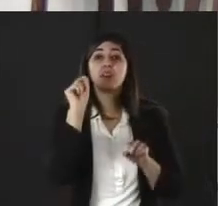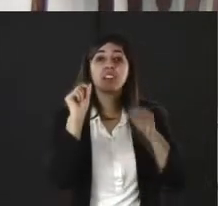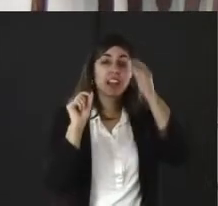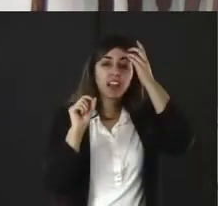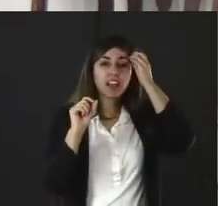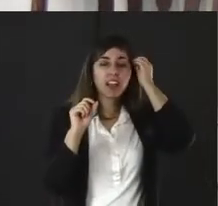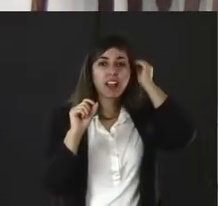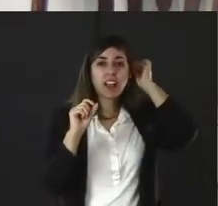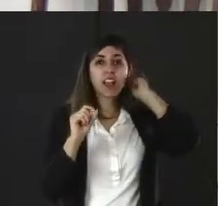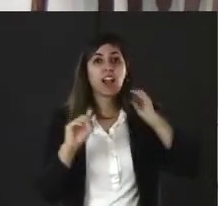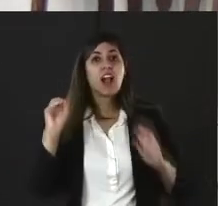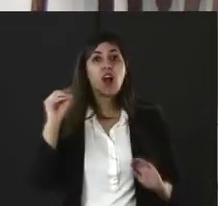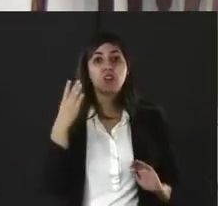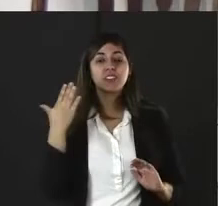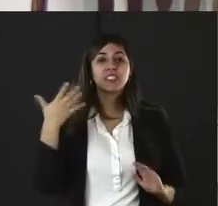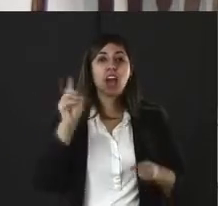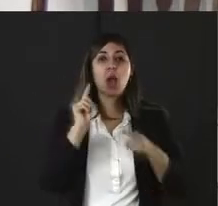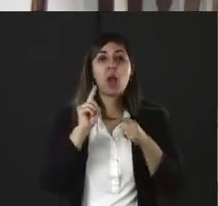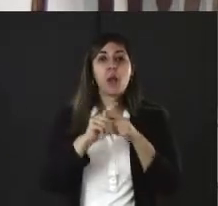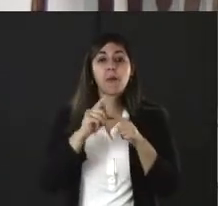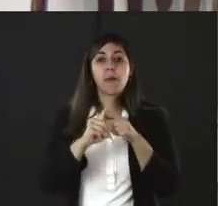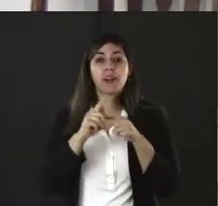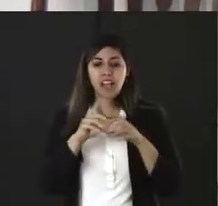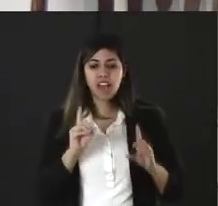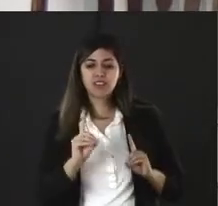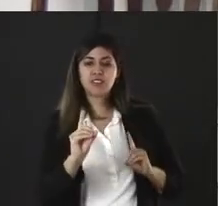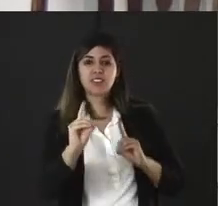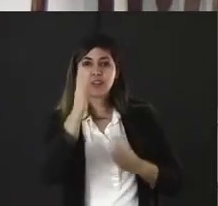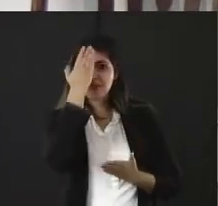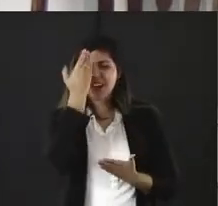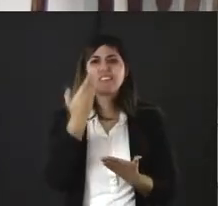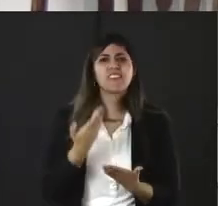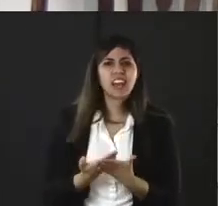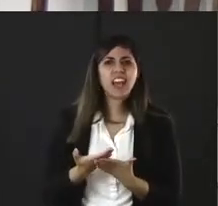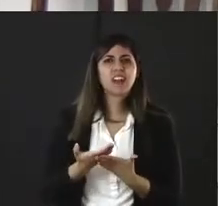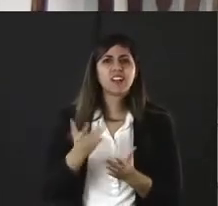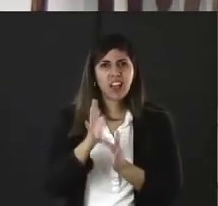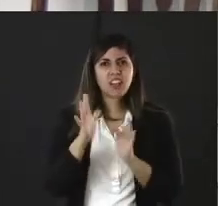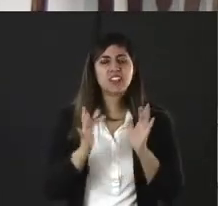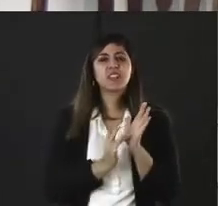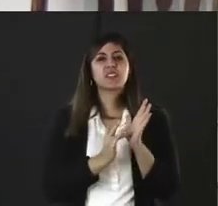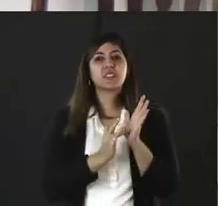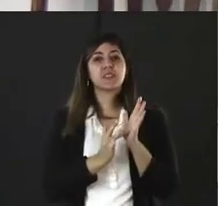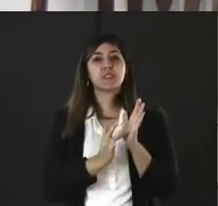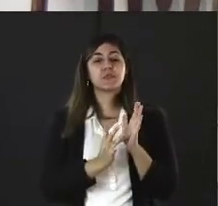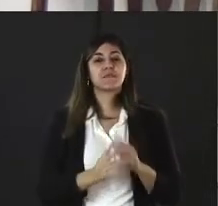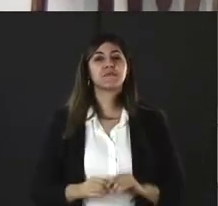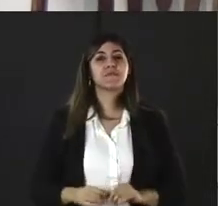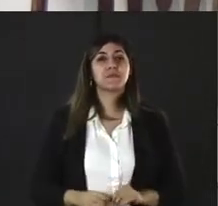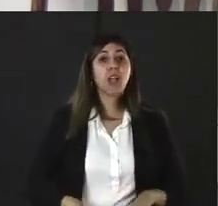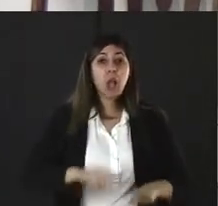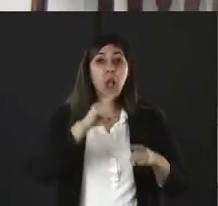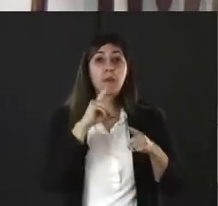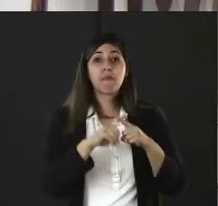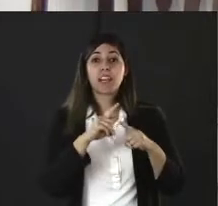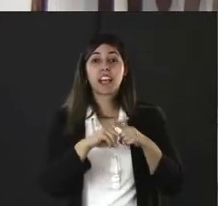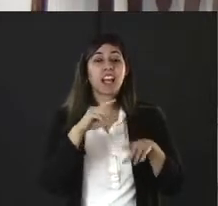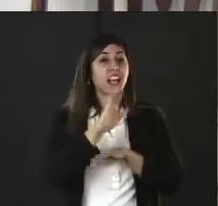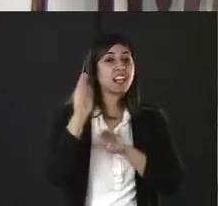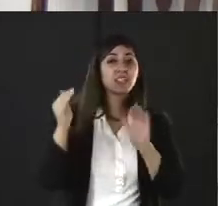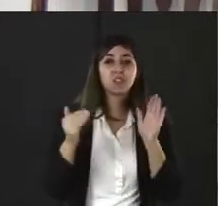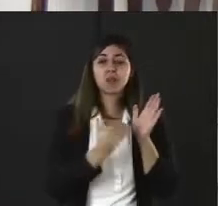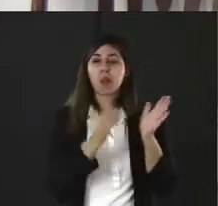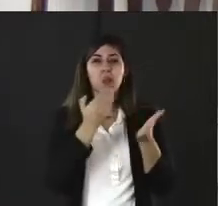neste momento porque os discípulos creram em jesus porque esta ação